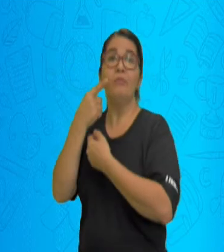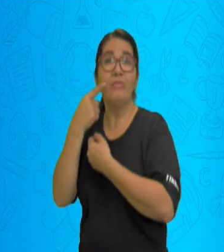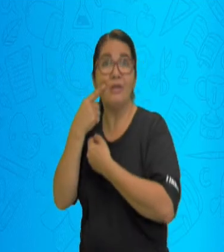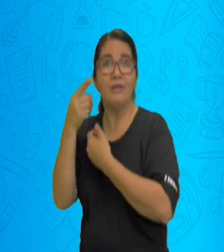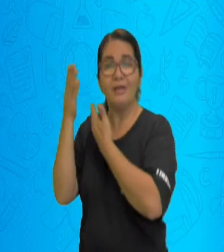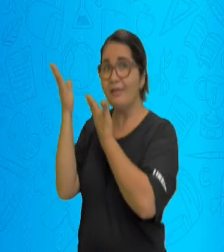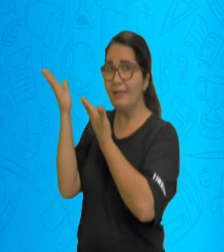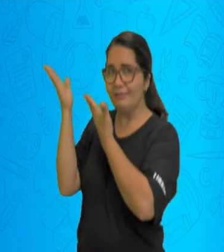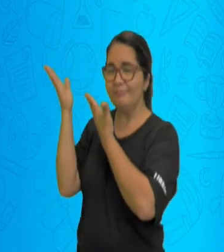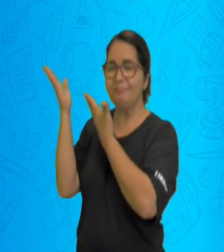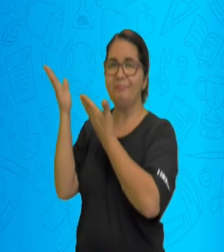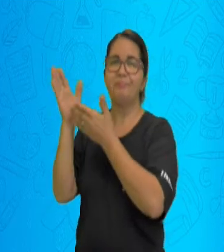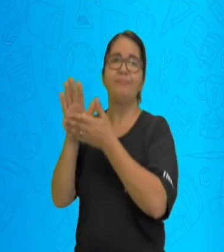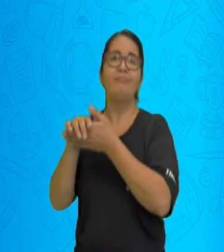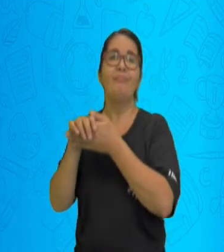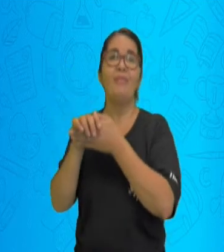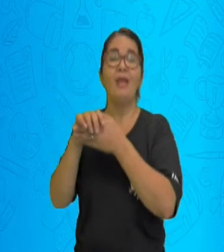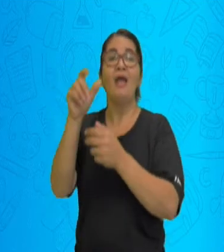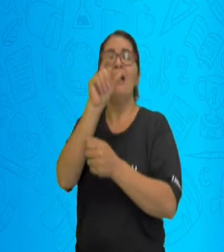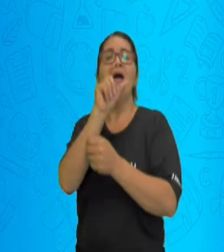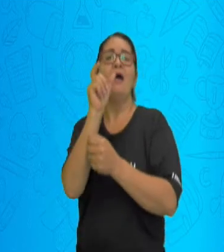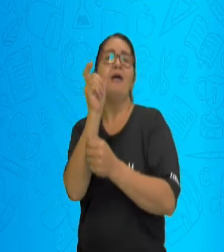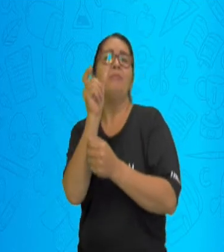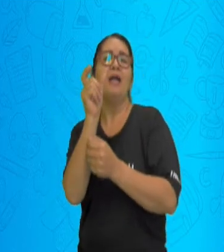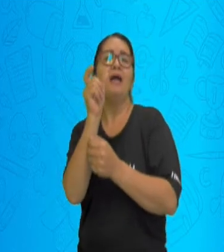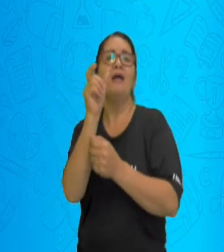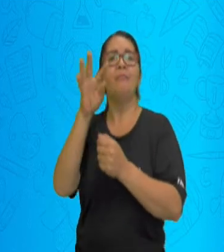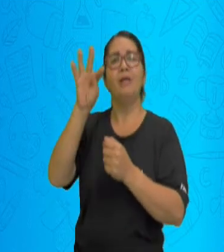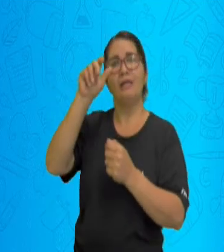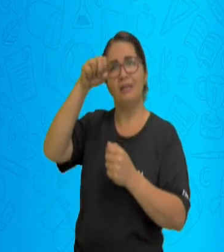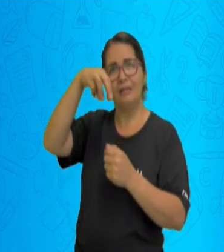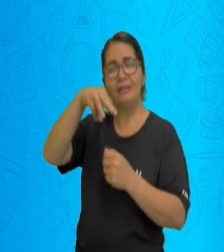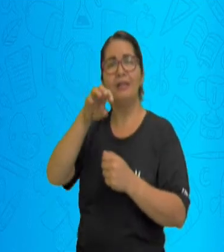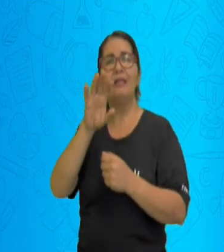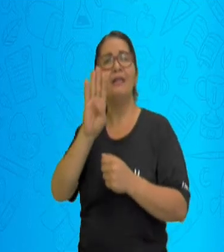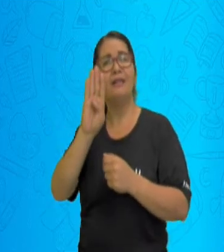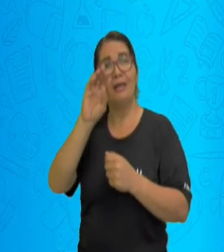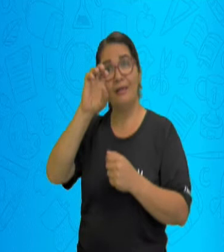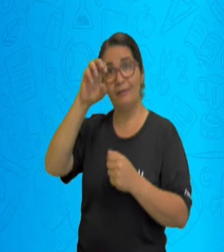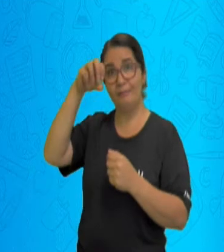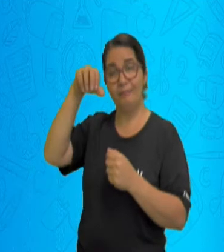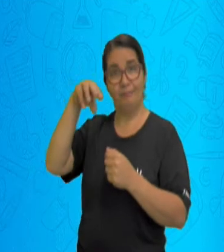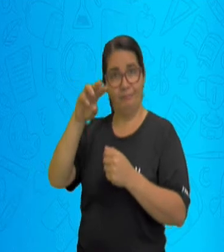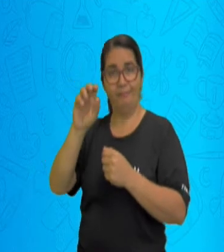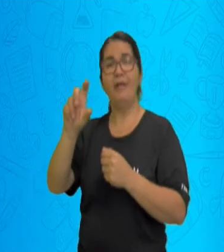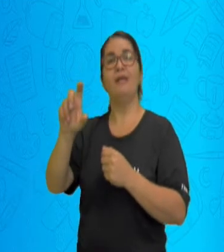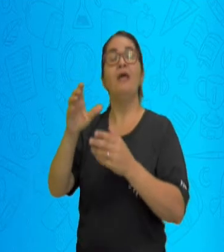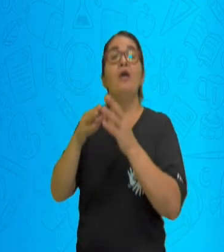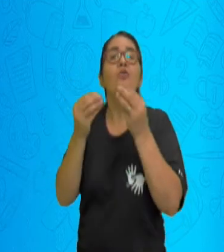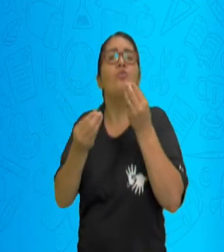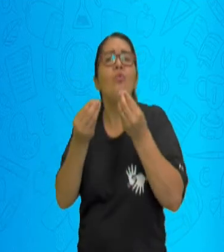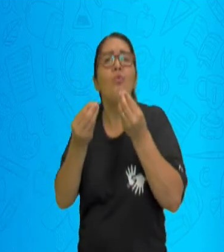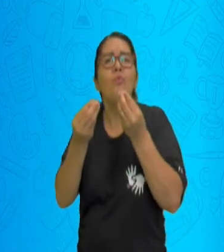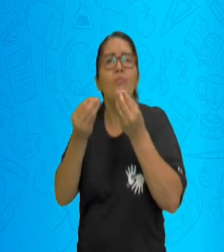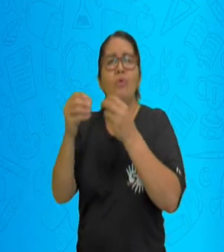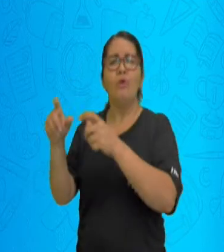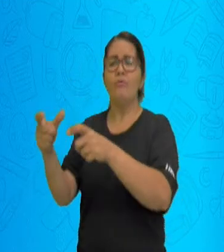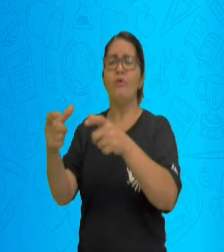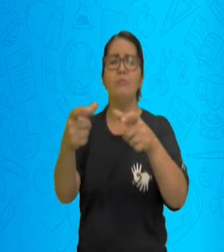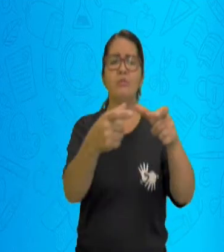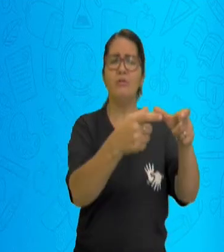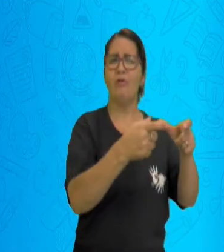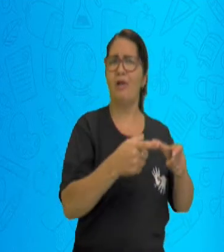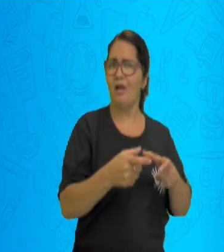isso mesmo. E ela tá sujeita a mudanças de locais, né?